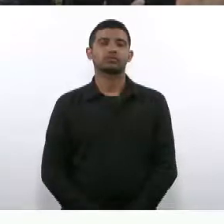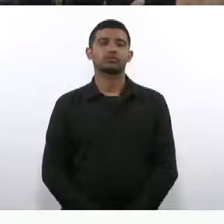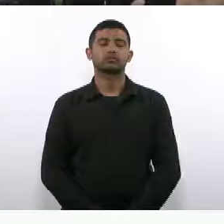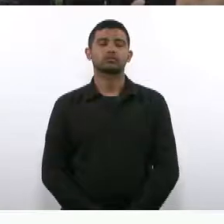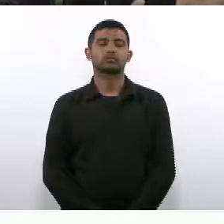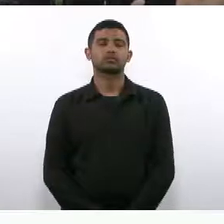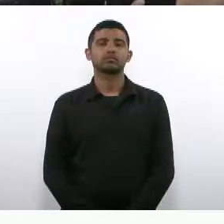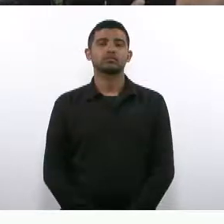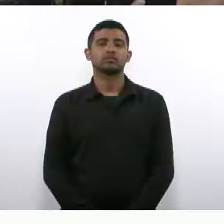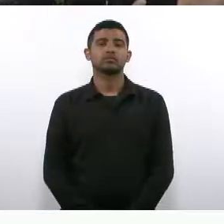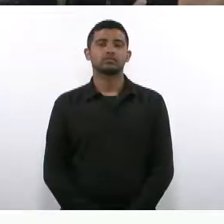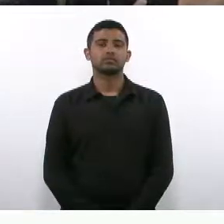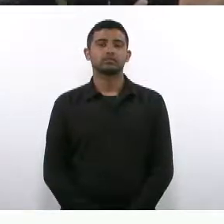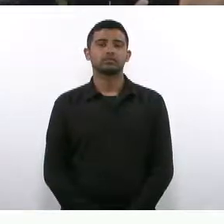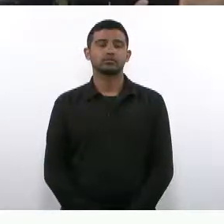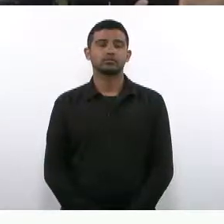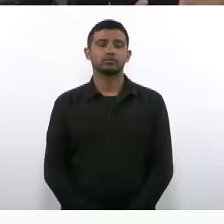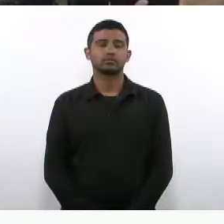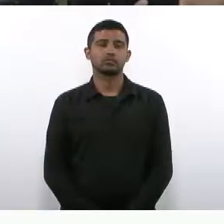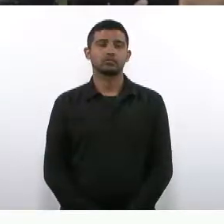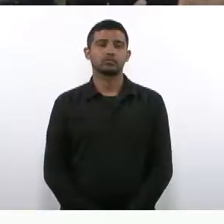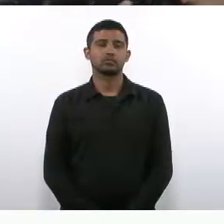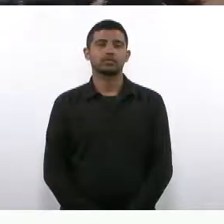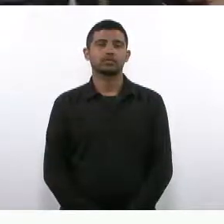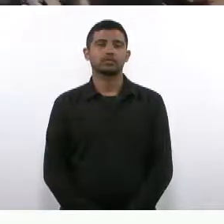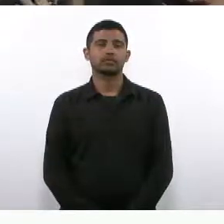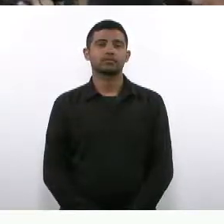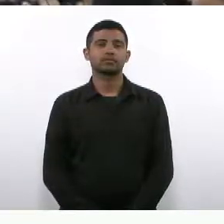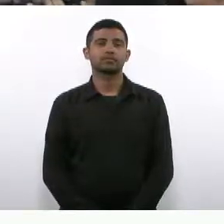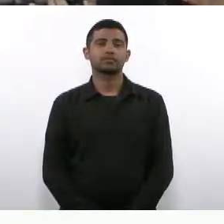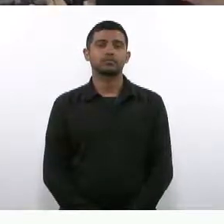Mil perdões. Te dei, não?